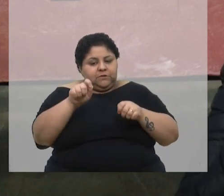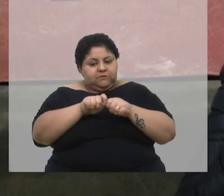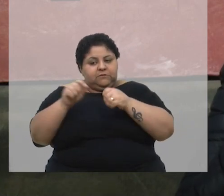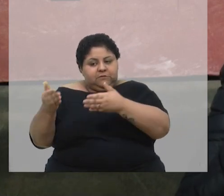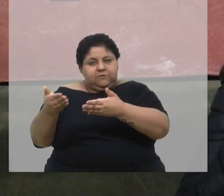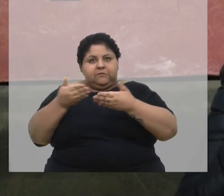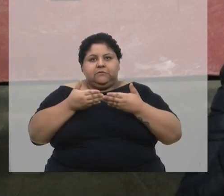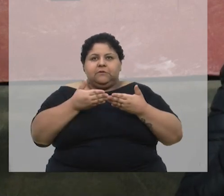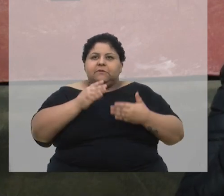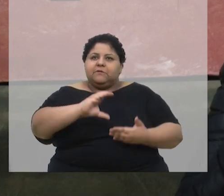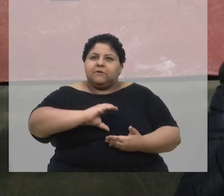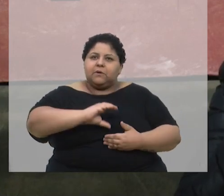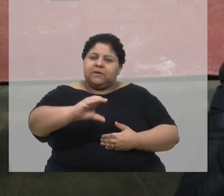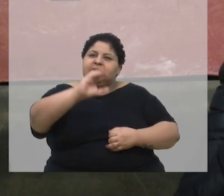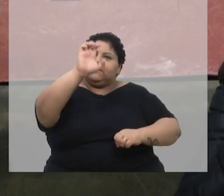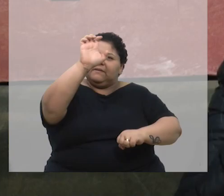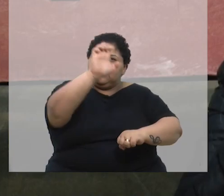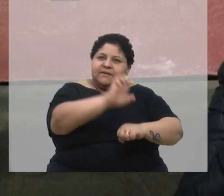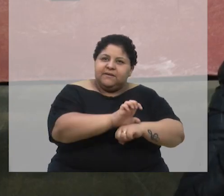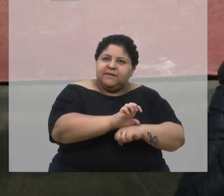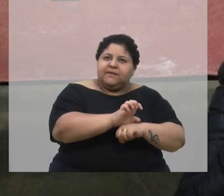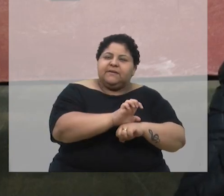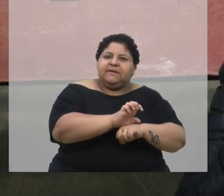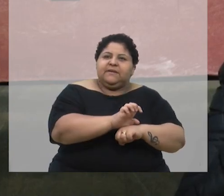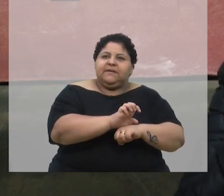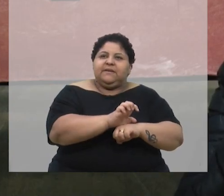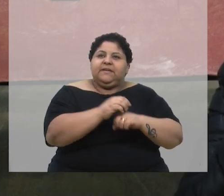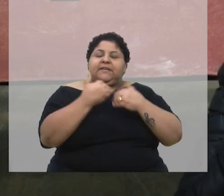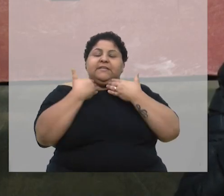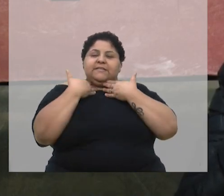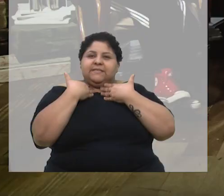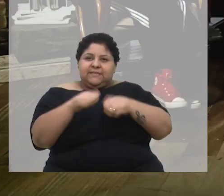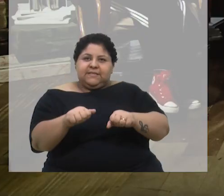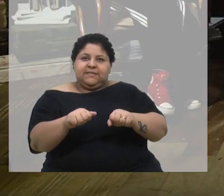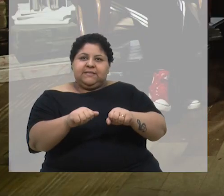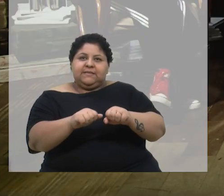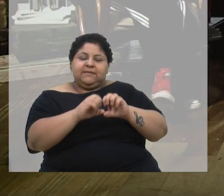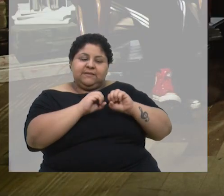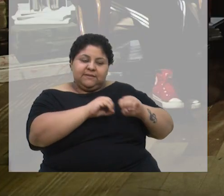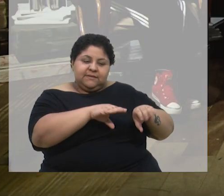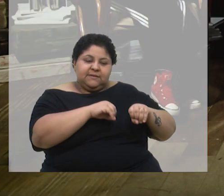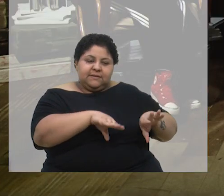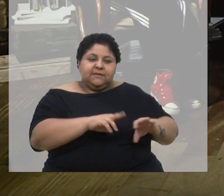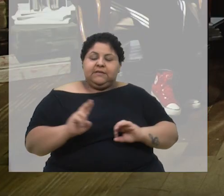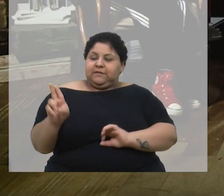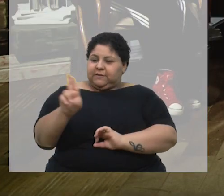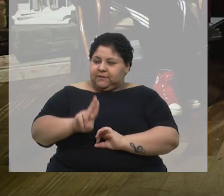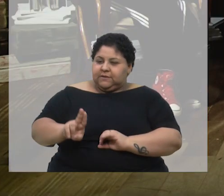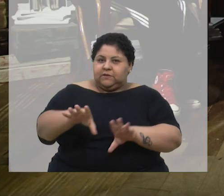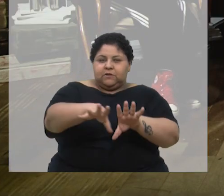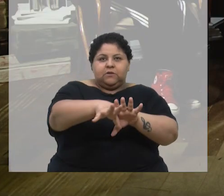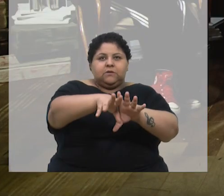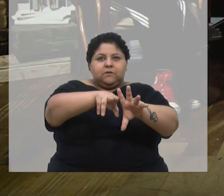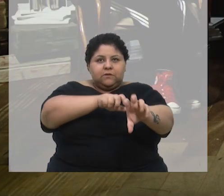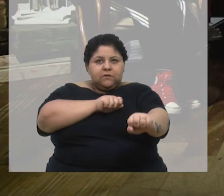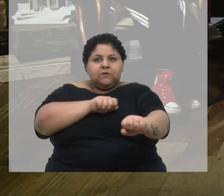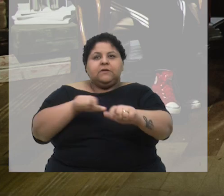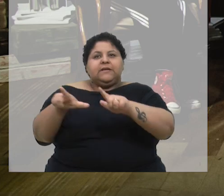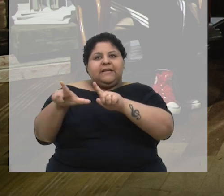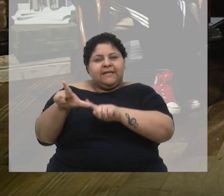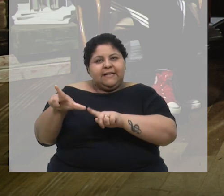gente faz convites à coordenadoria estadual, à SMED, às universidades com formação